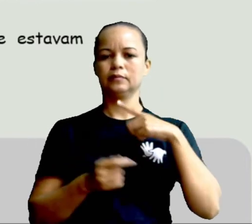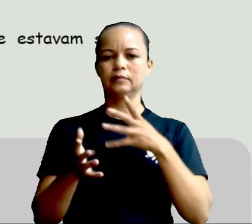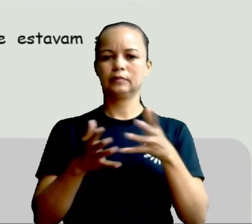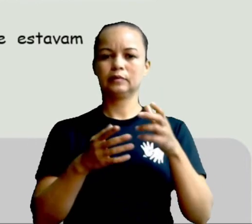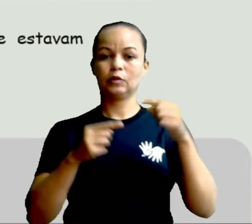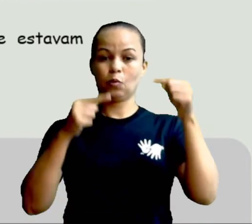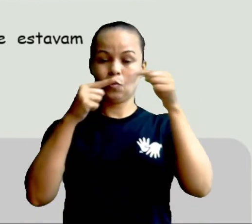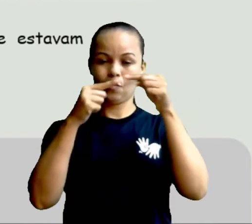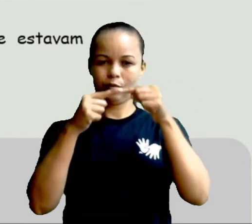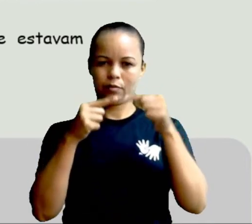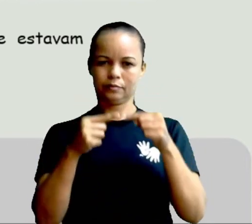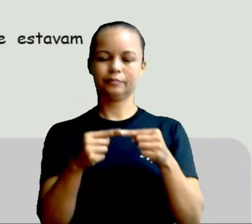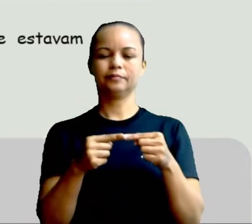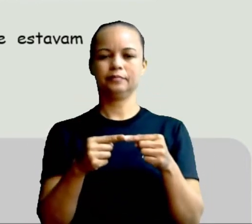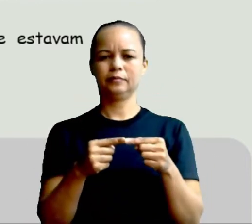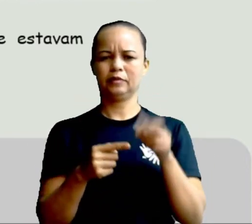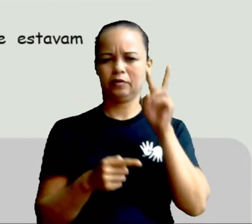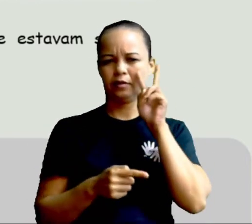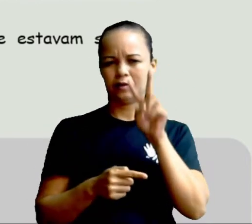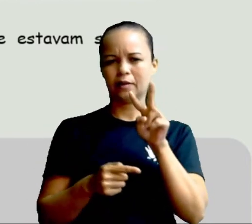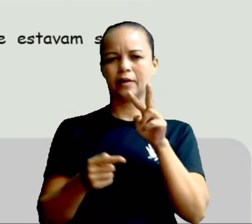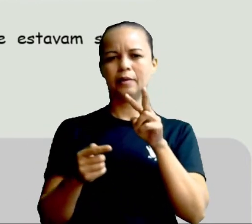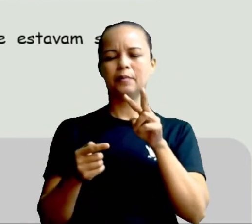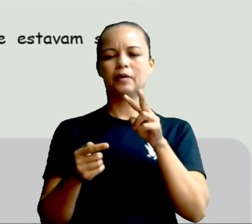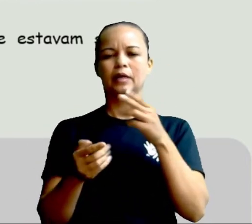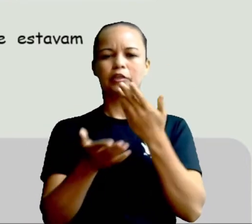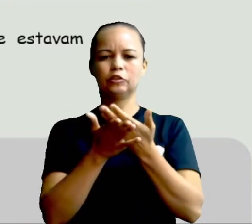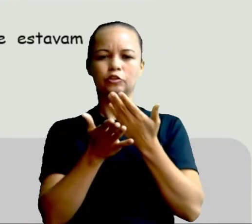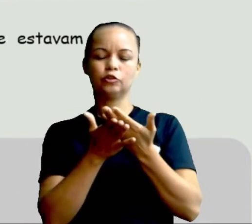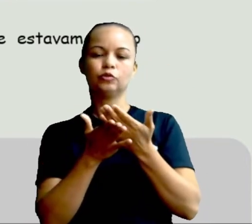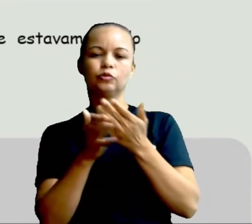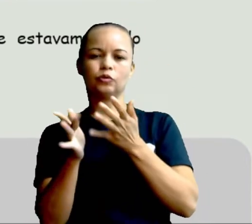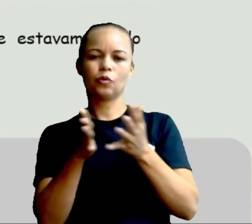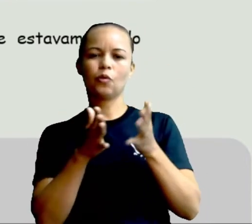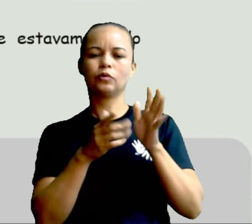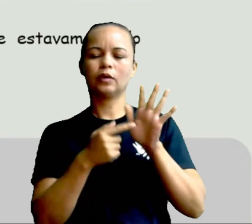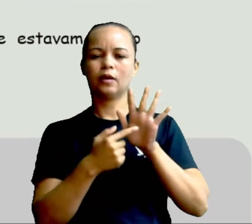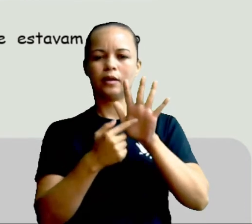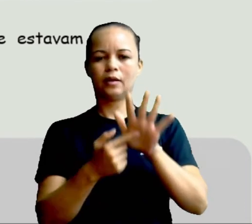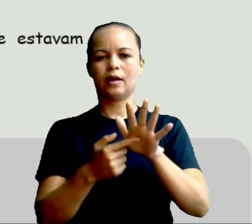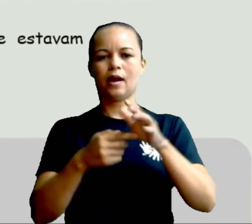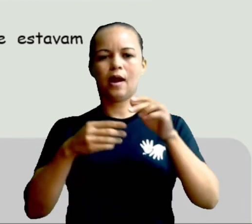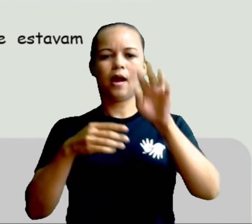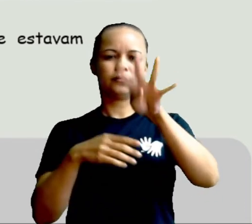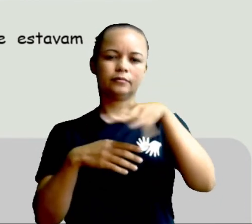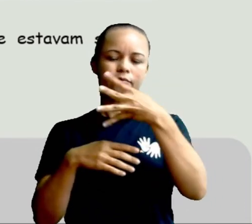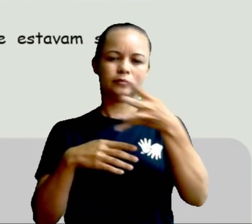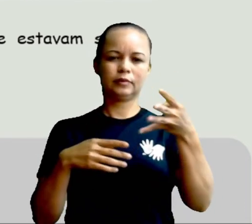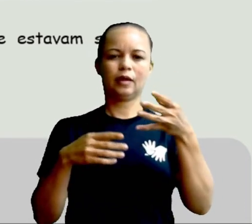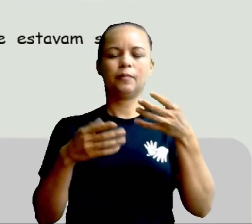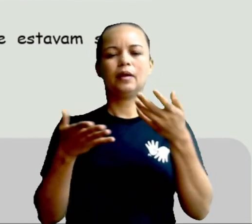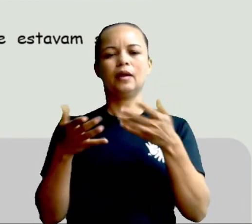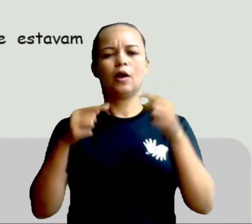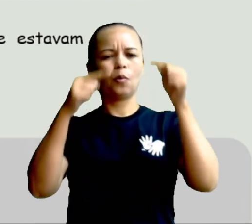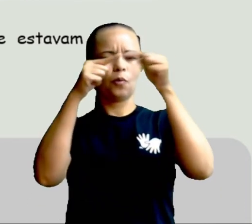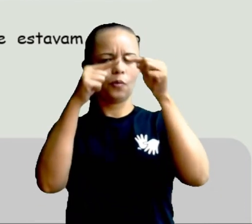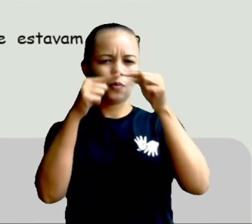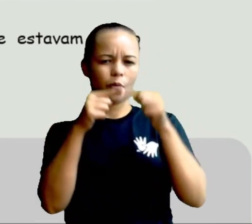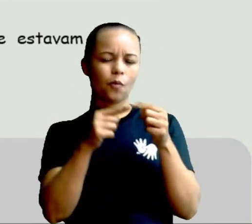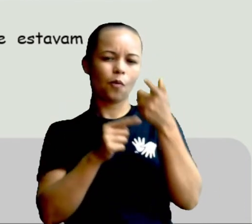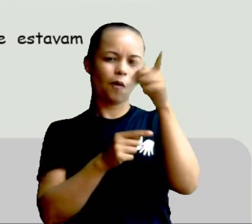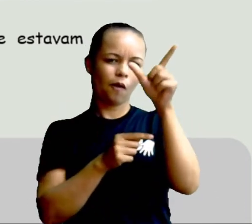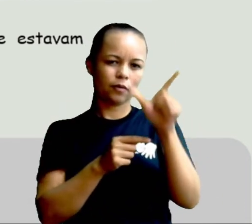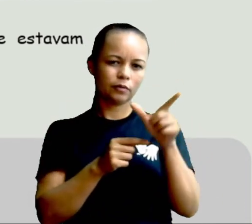preposição combinada. Lembra que a gente viu nos slides anteriores a tabela de preposição combinada com